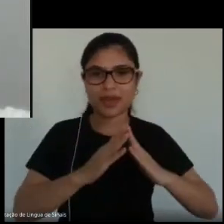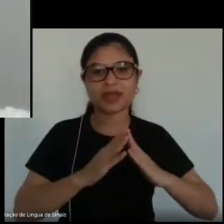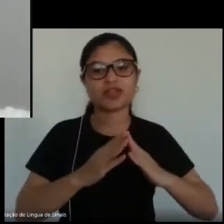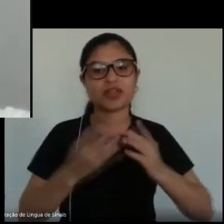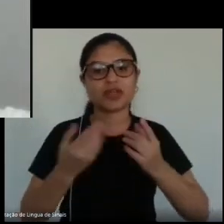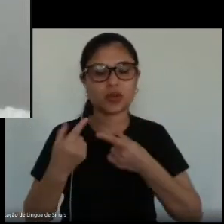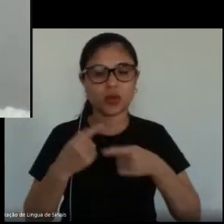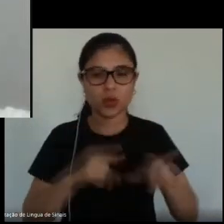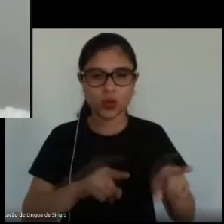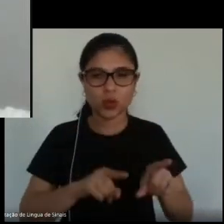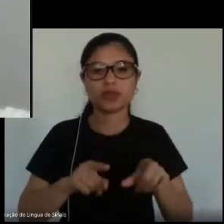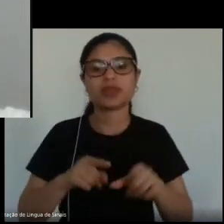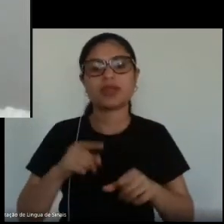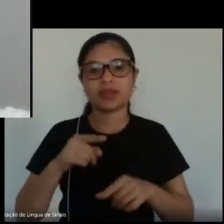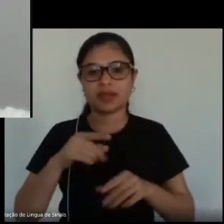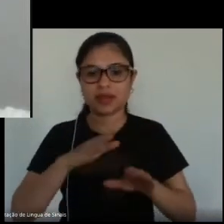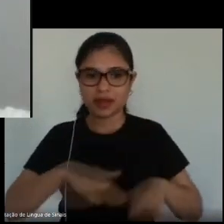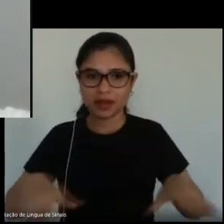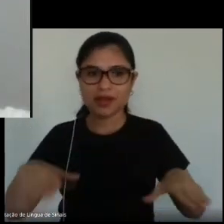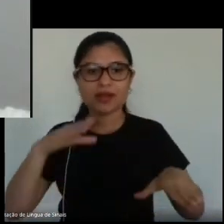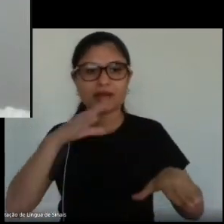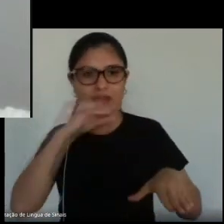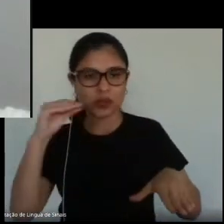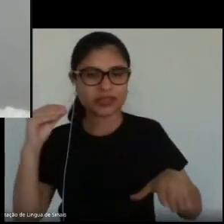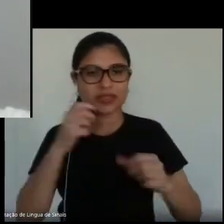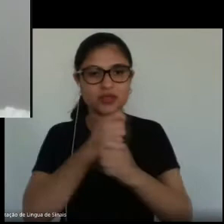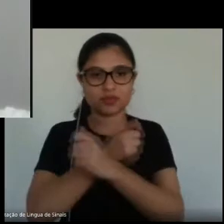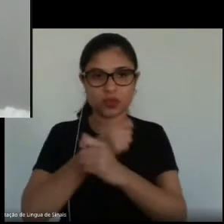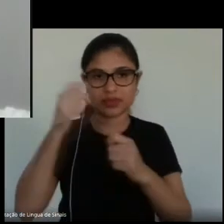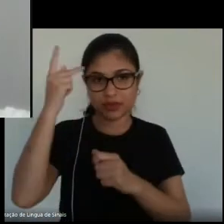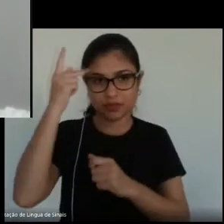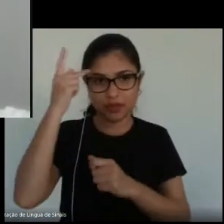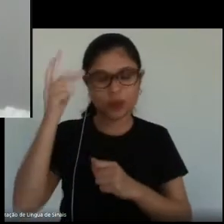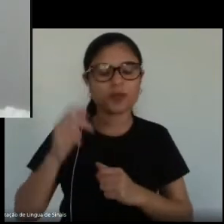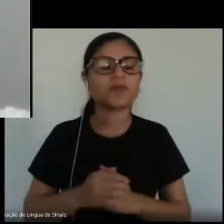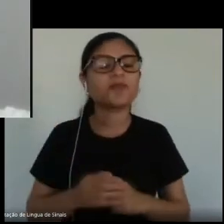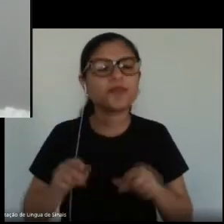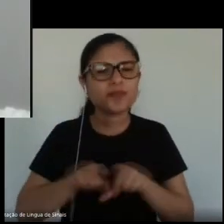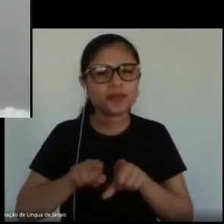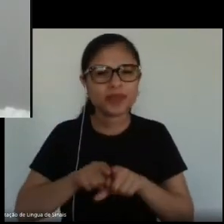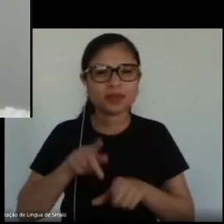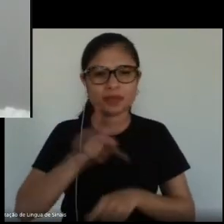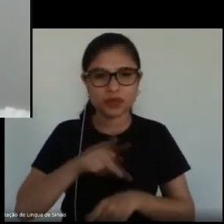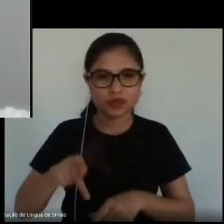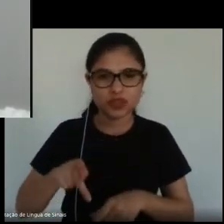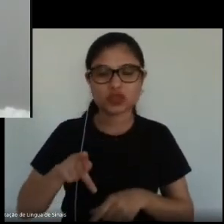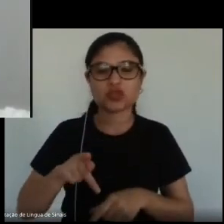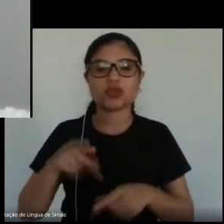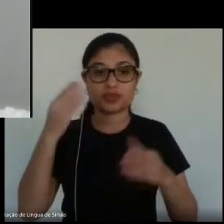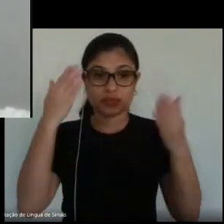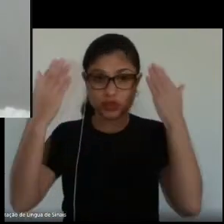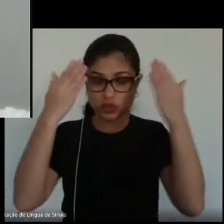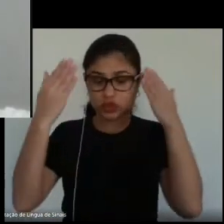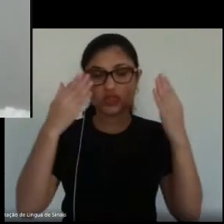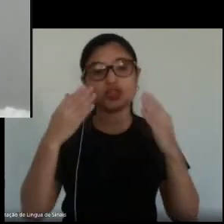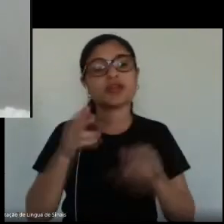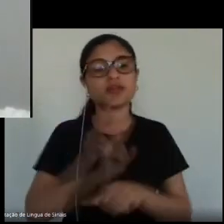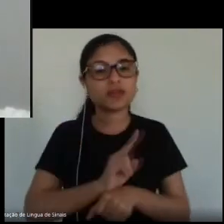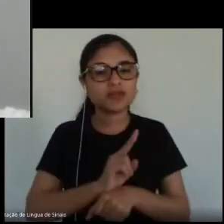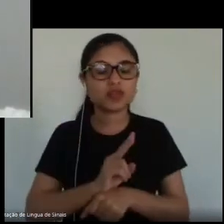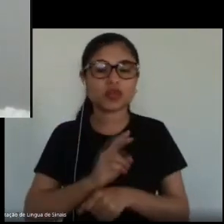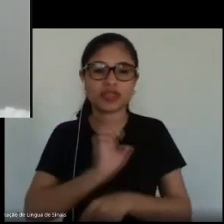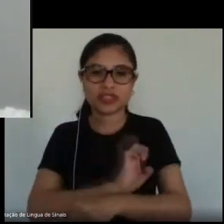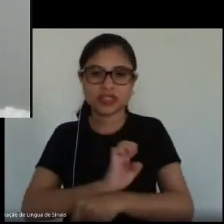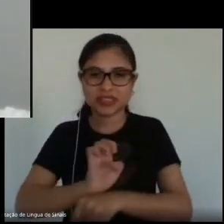e doutorado em Psicologia da Educação pela PUC São Paulo. É professora de Psicologia e supervisora de estágio na Unesp Bauru. Ela desenvolve